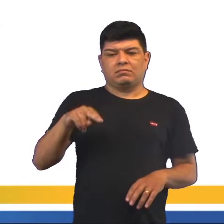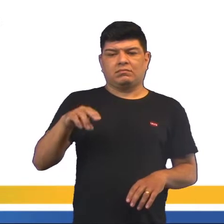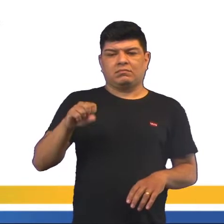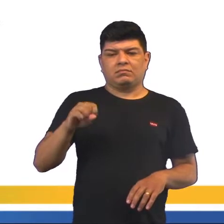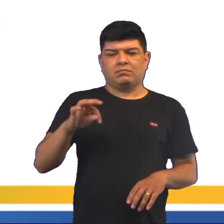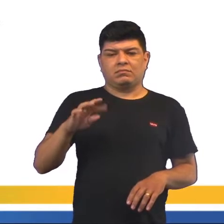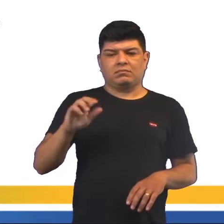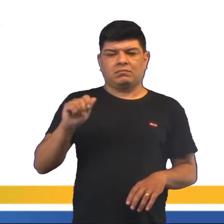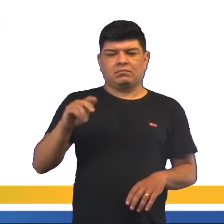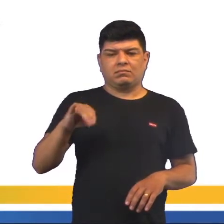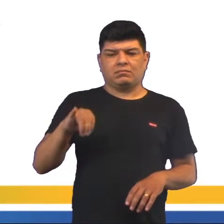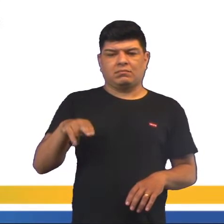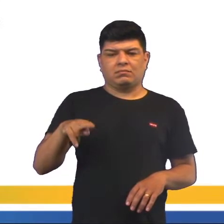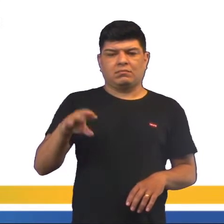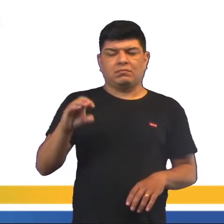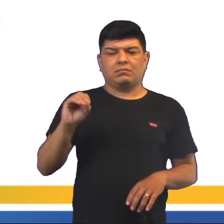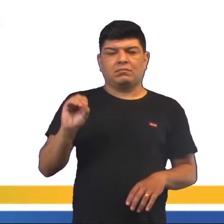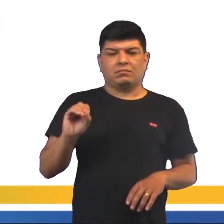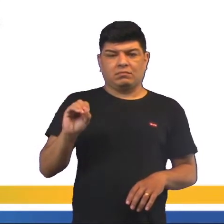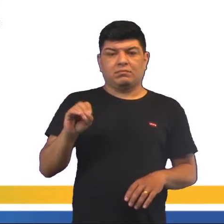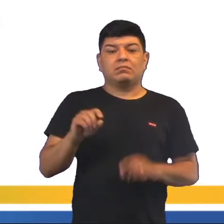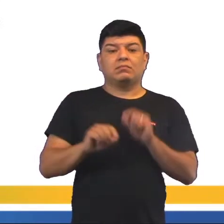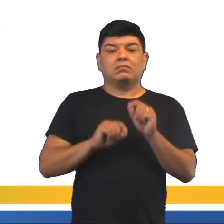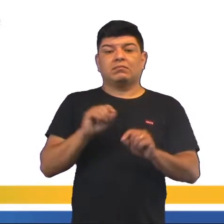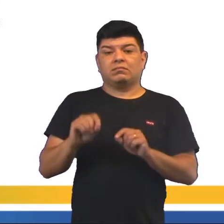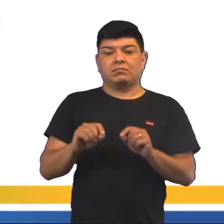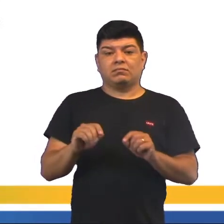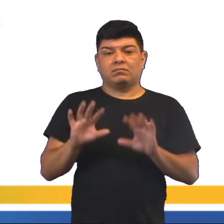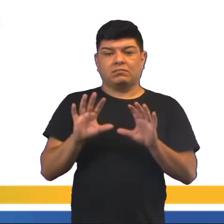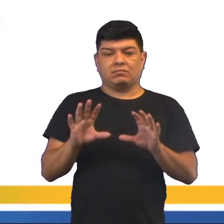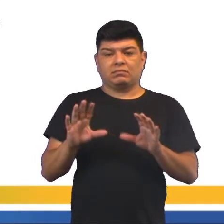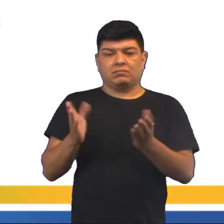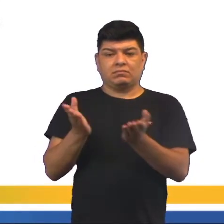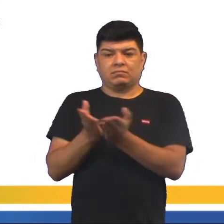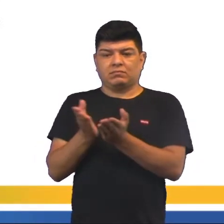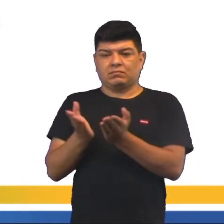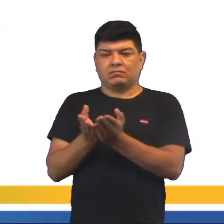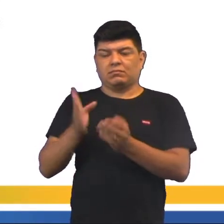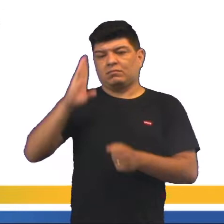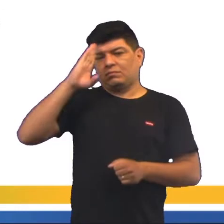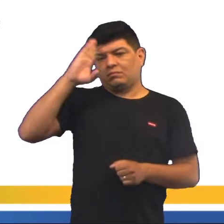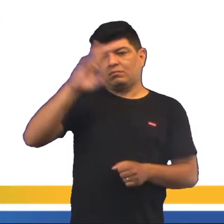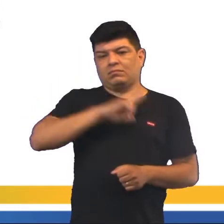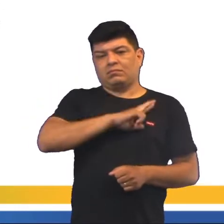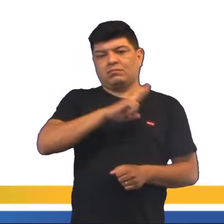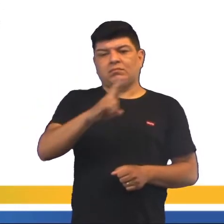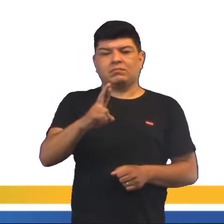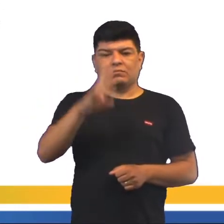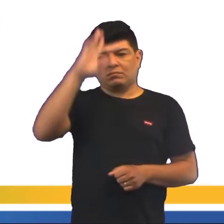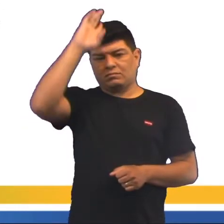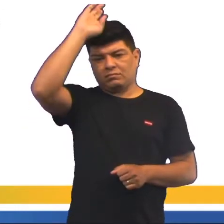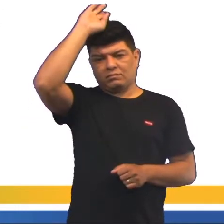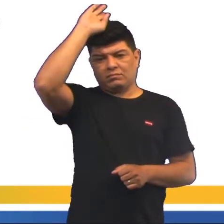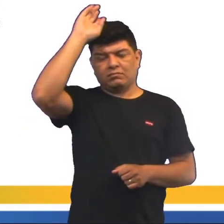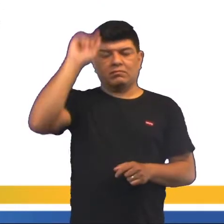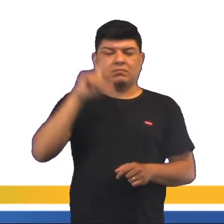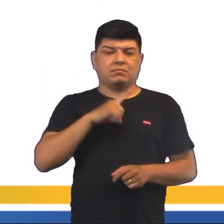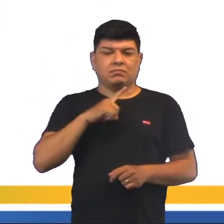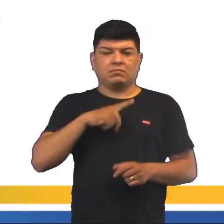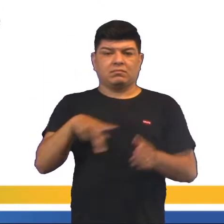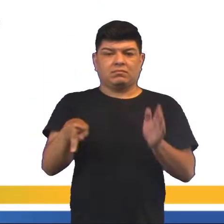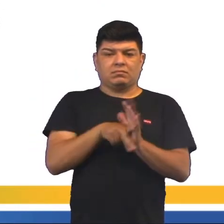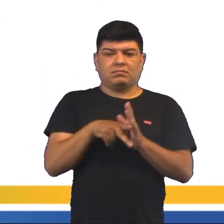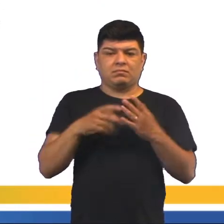transferiu a sede do Império Romano para Bizâncio, a instituir o cristianismo como principal religião do Império Romano, tendo ele